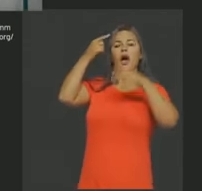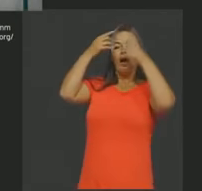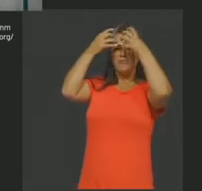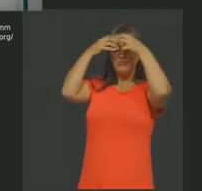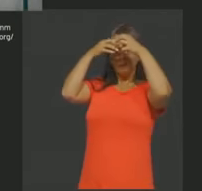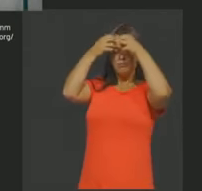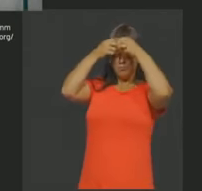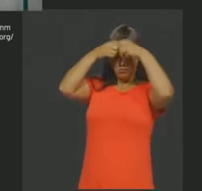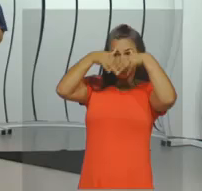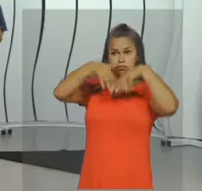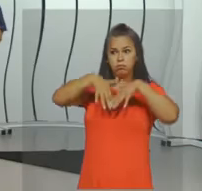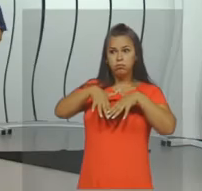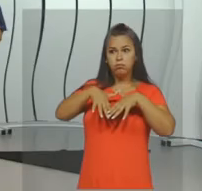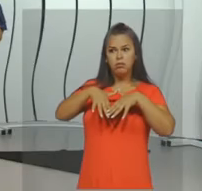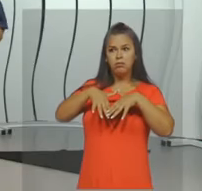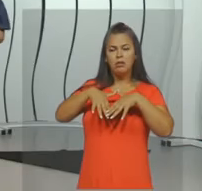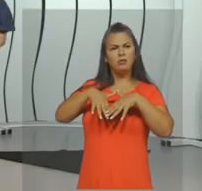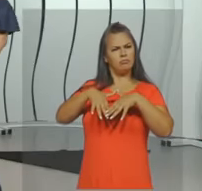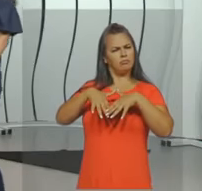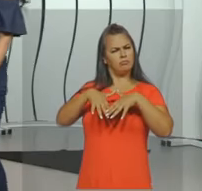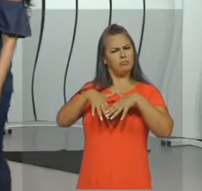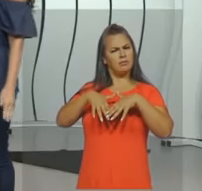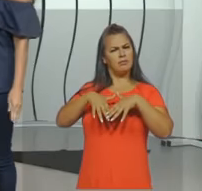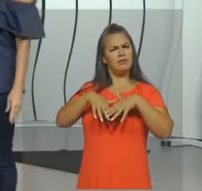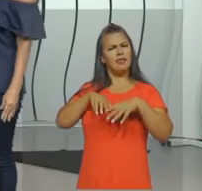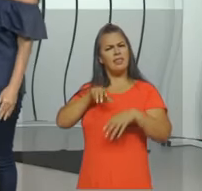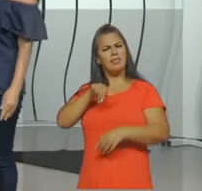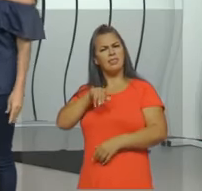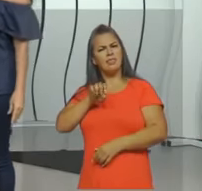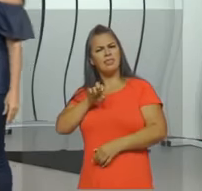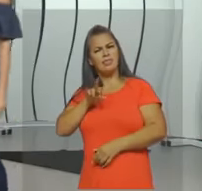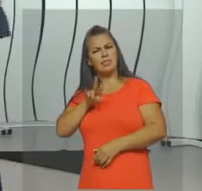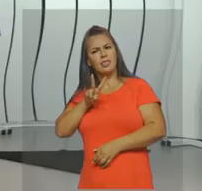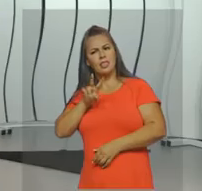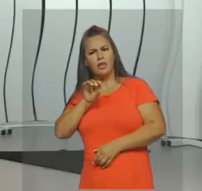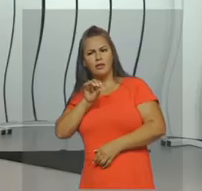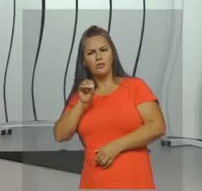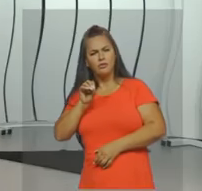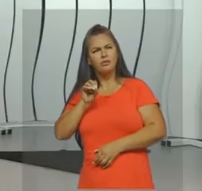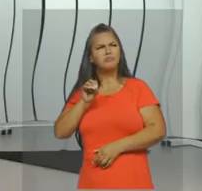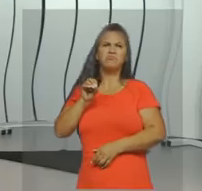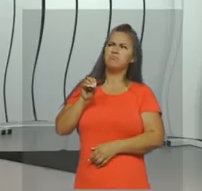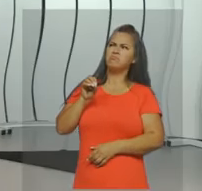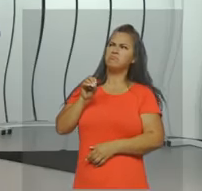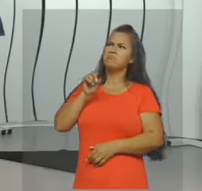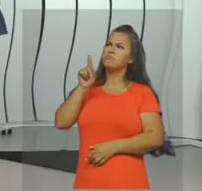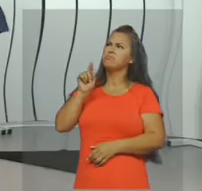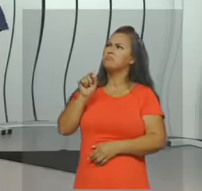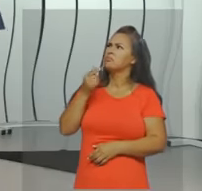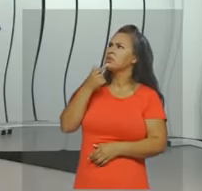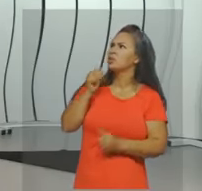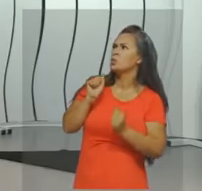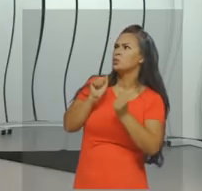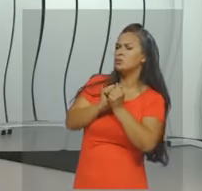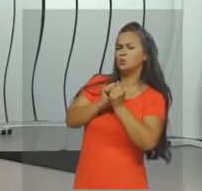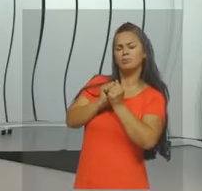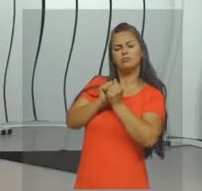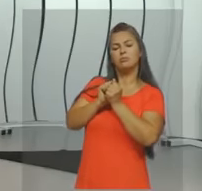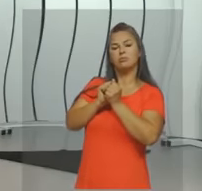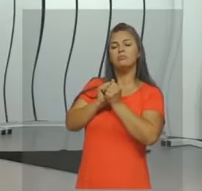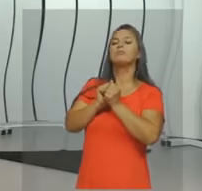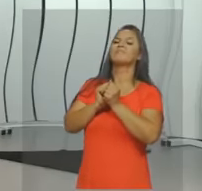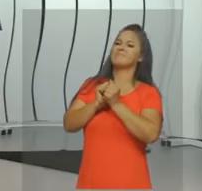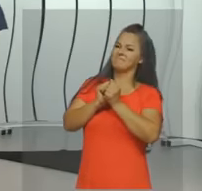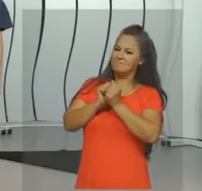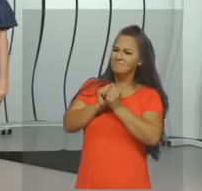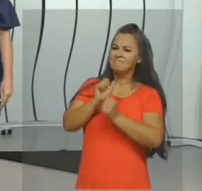um movimento muscular? Então, gente, logicamente, o organismo tem que estar aqui saudável, né? Com